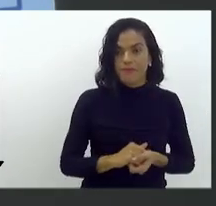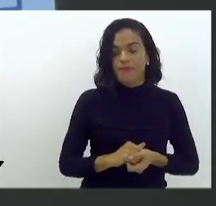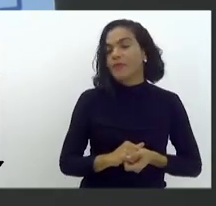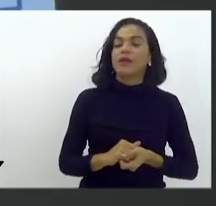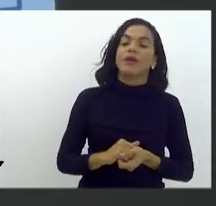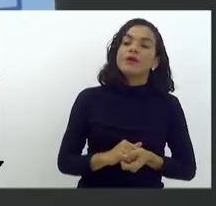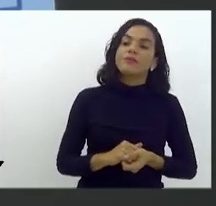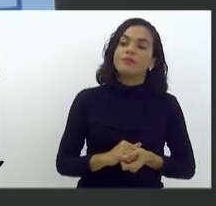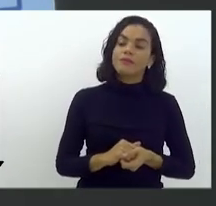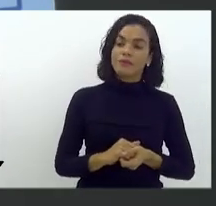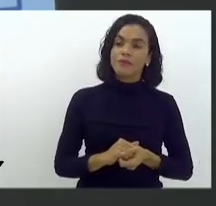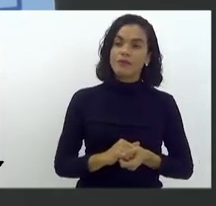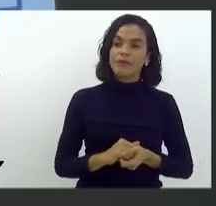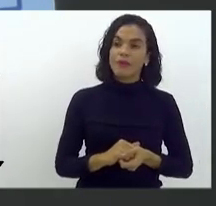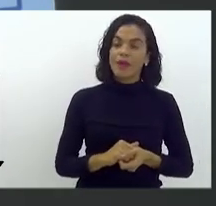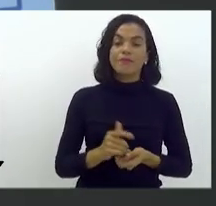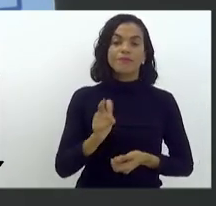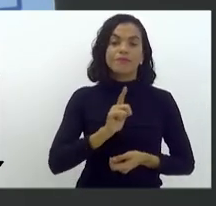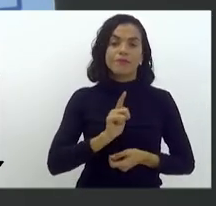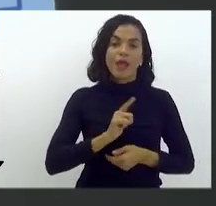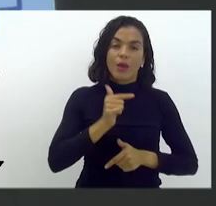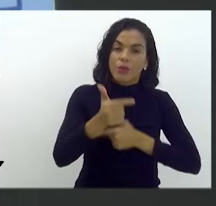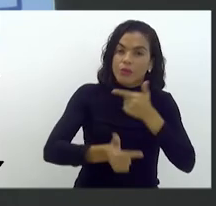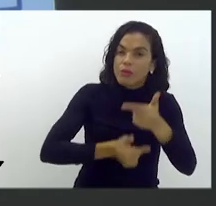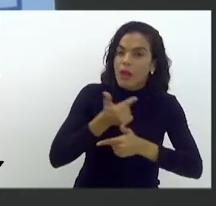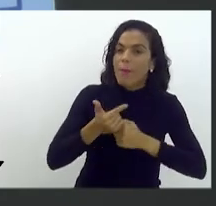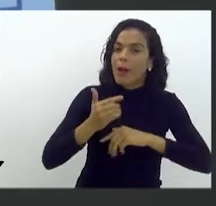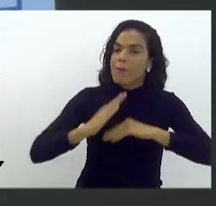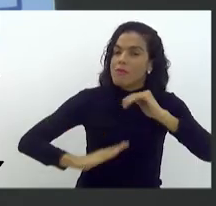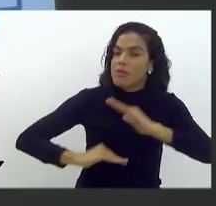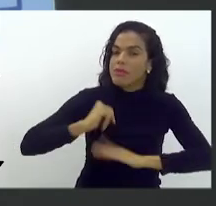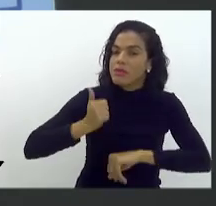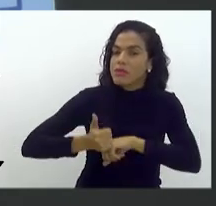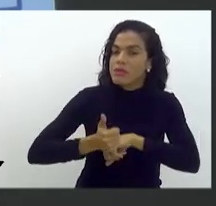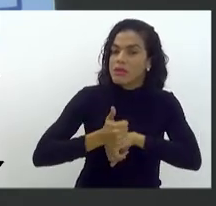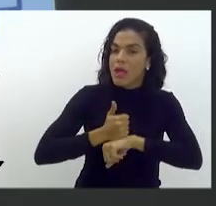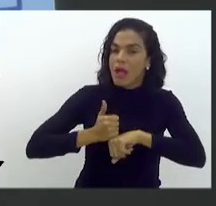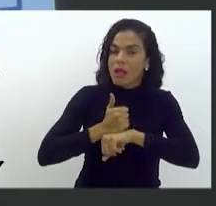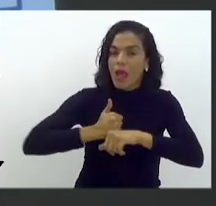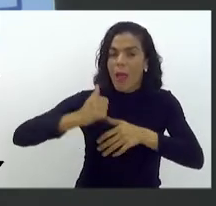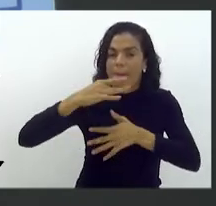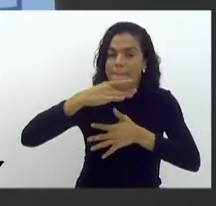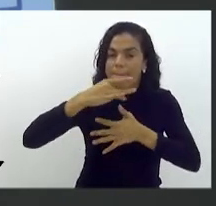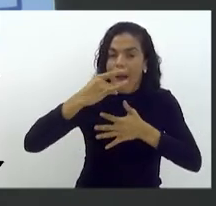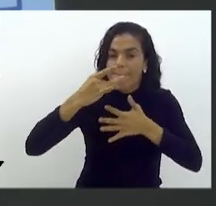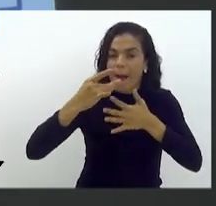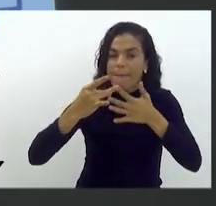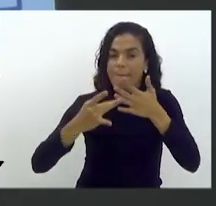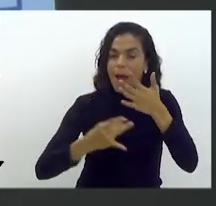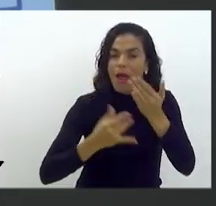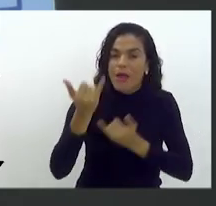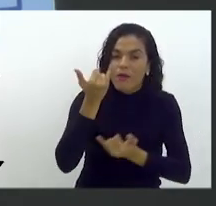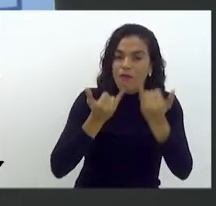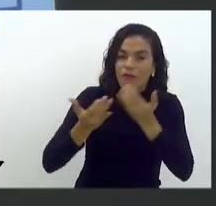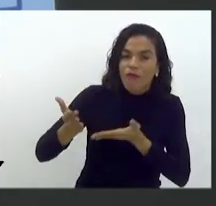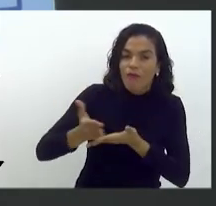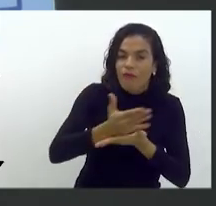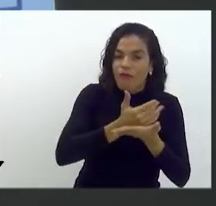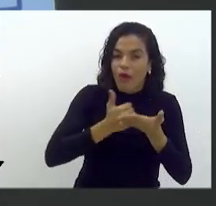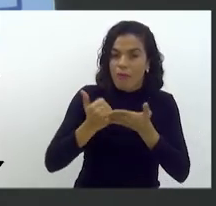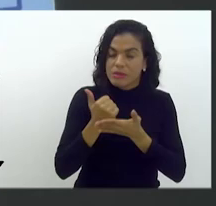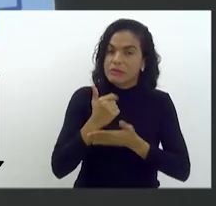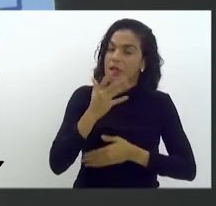a partir dali vem um trabalho técnico né que é análise processamento das informações também